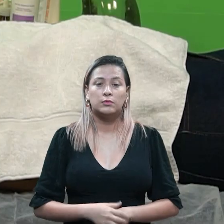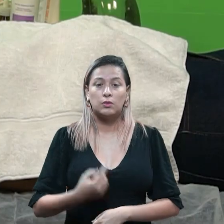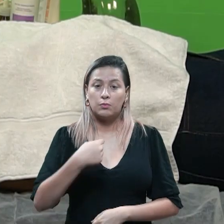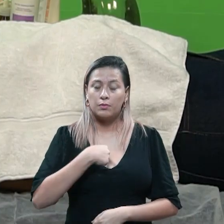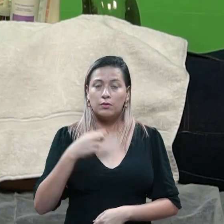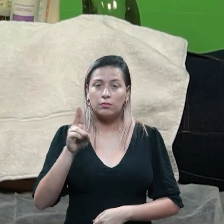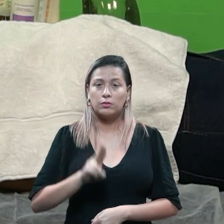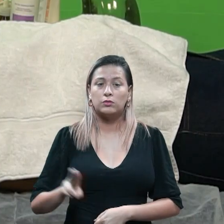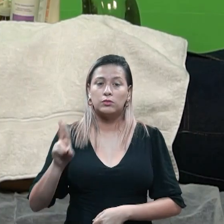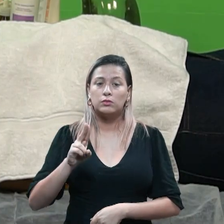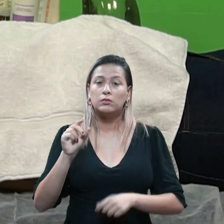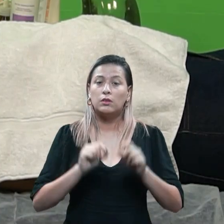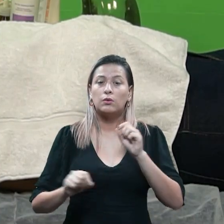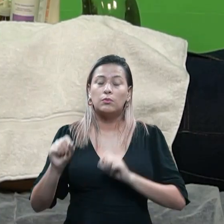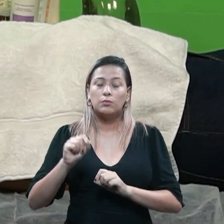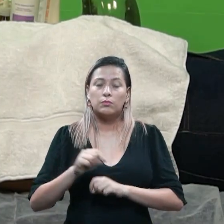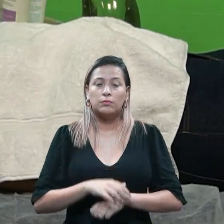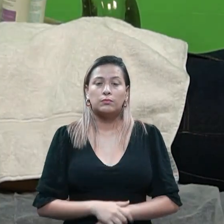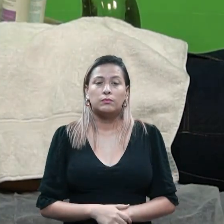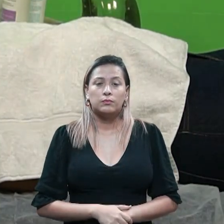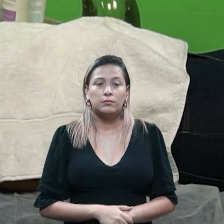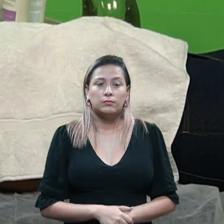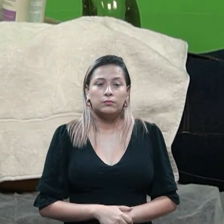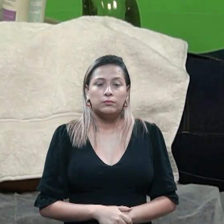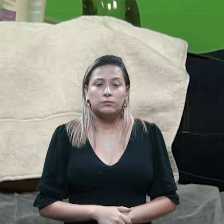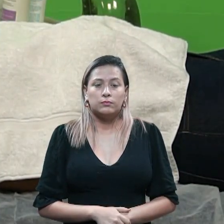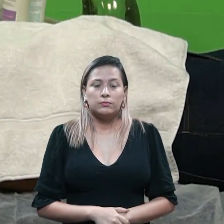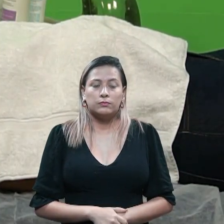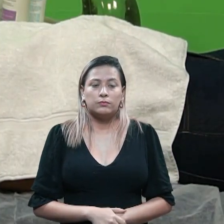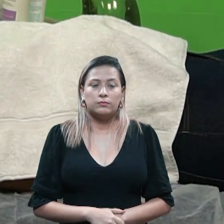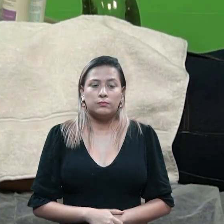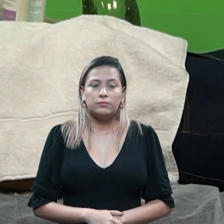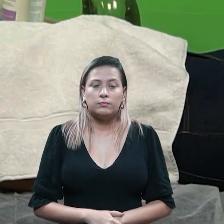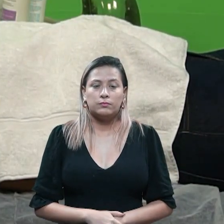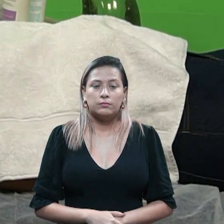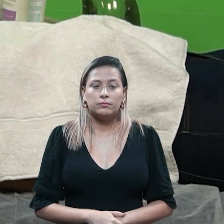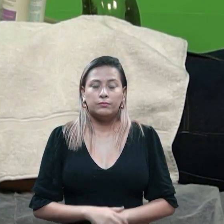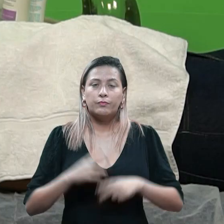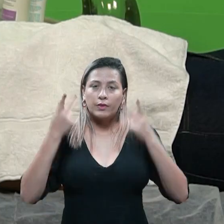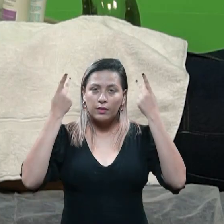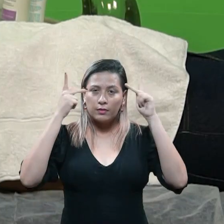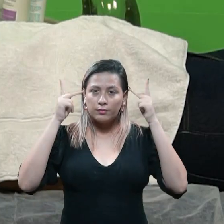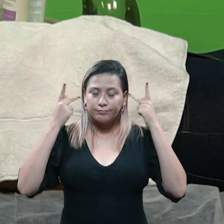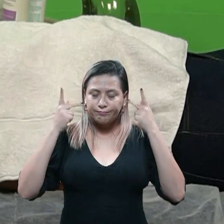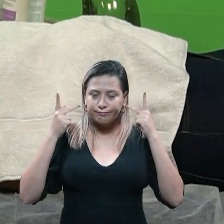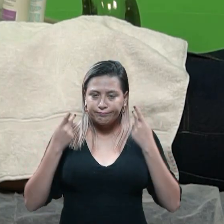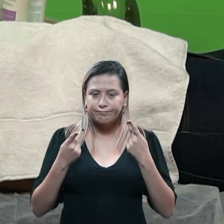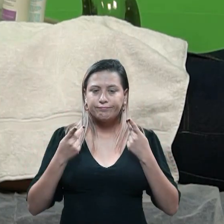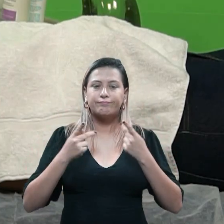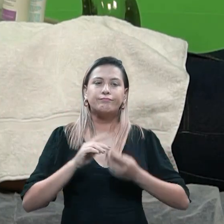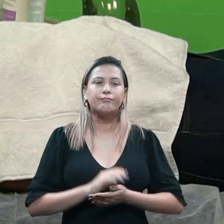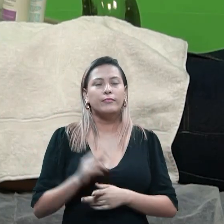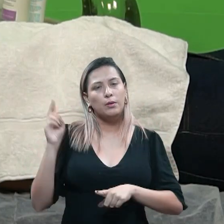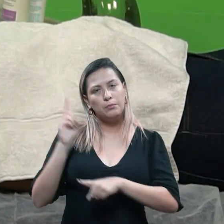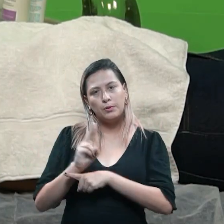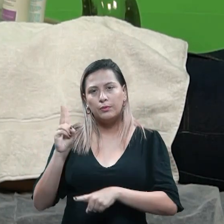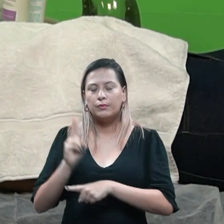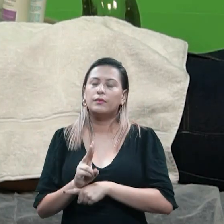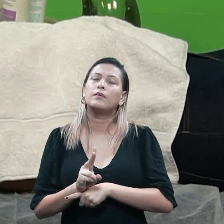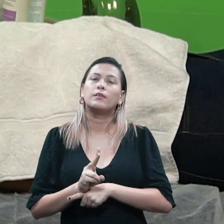vou utilizar a máscara. Essa aqui é uma máscara que hidrata, protege, ilumina, revigora,